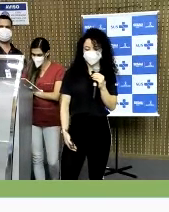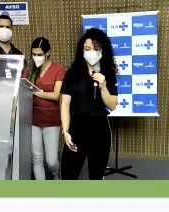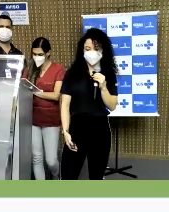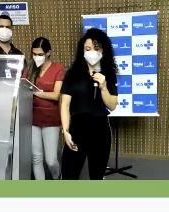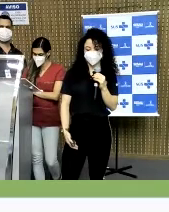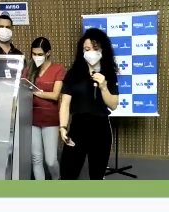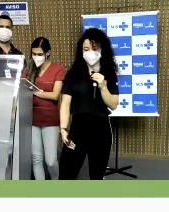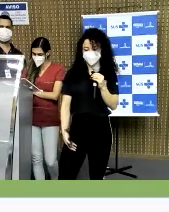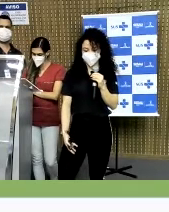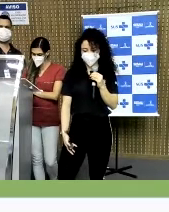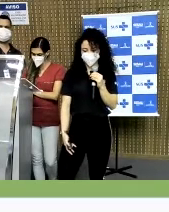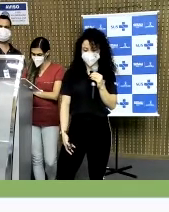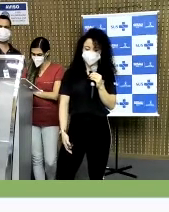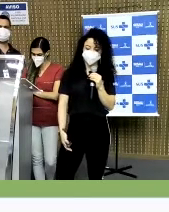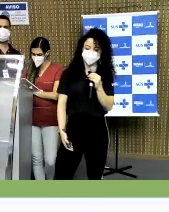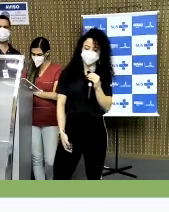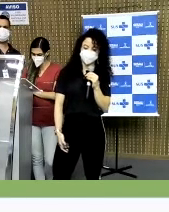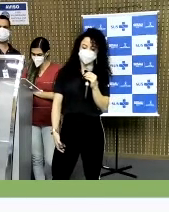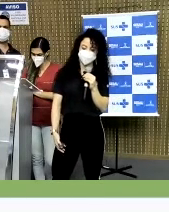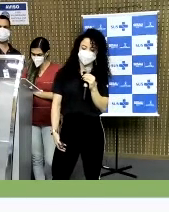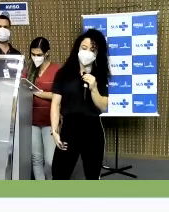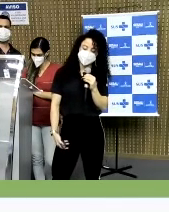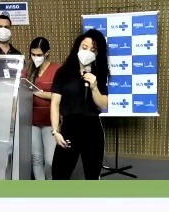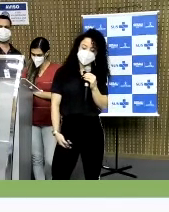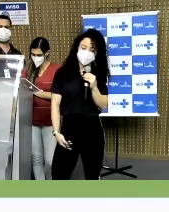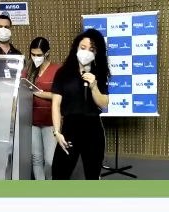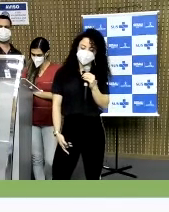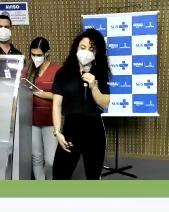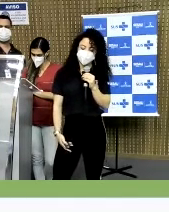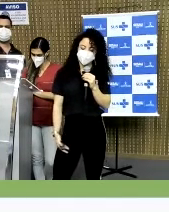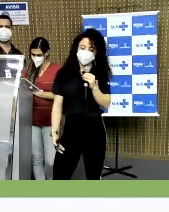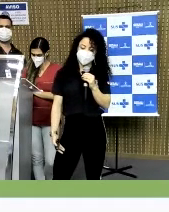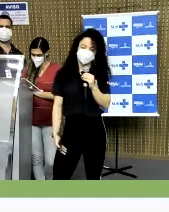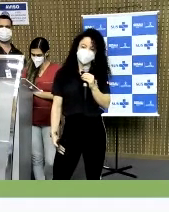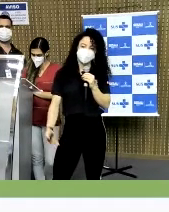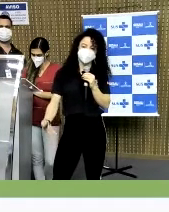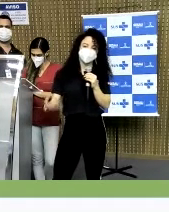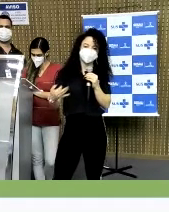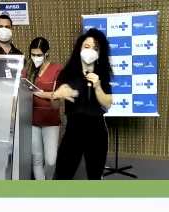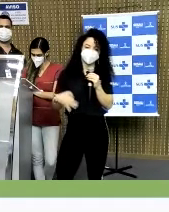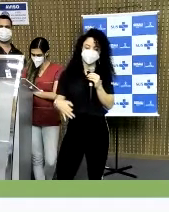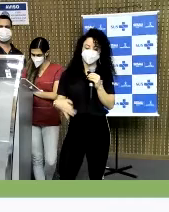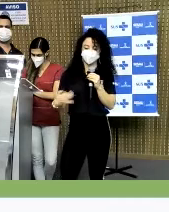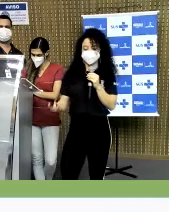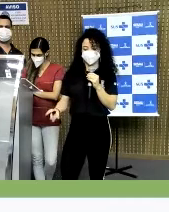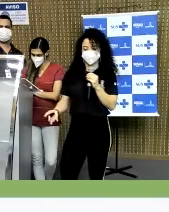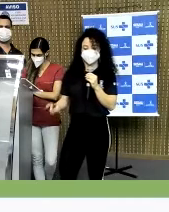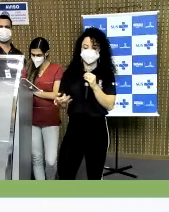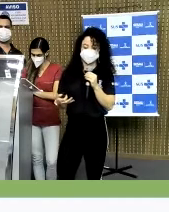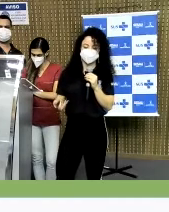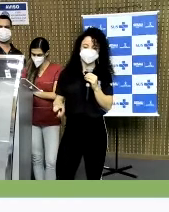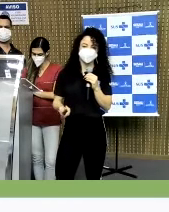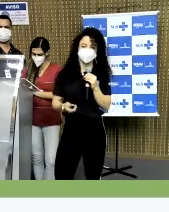2020, nós conseguimos encaminhar 20 pessoas, e no primeiro semestre de 2021, 10, que quando o tabagista ele procura unidade com